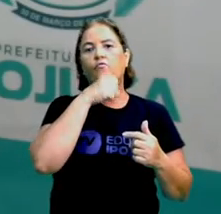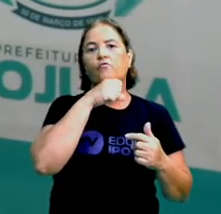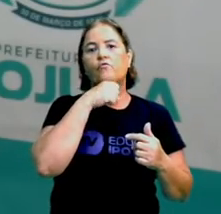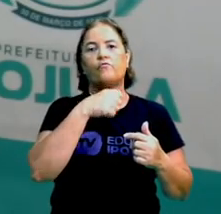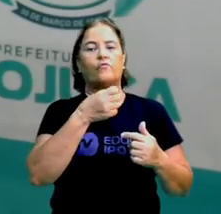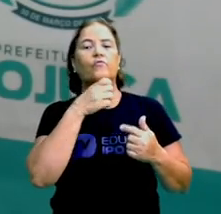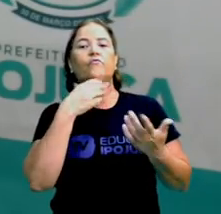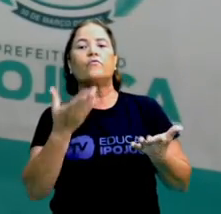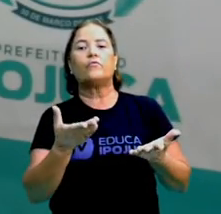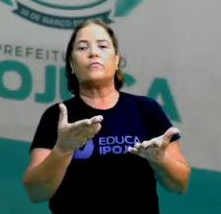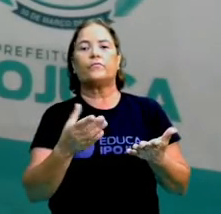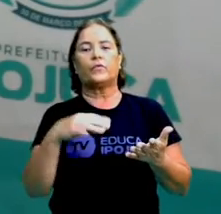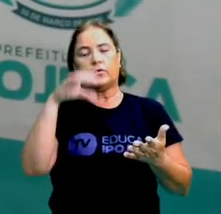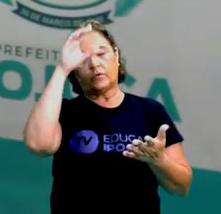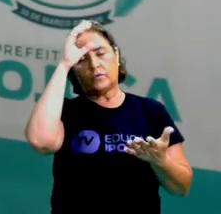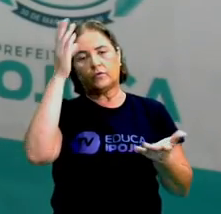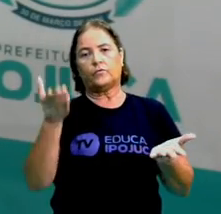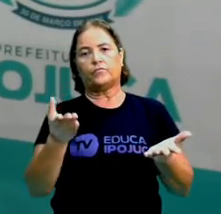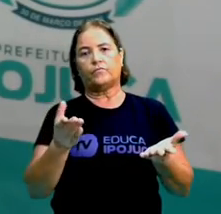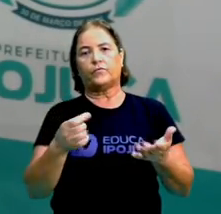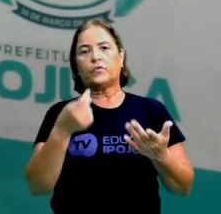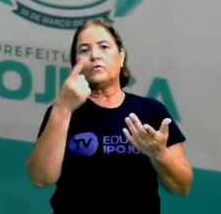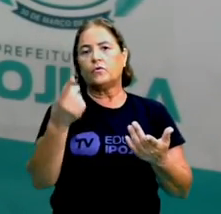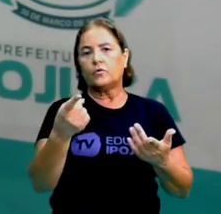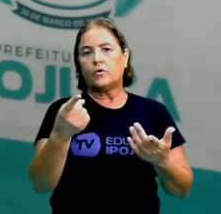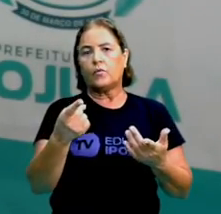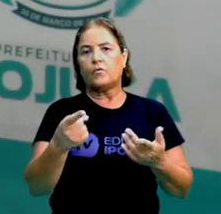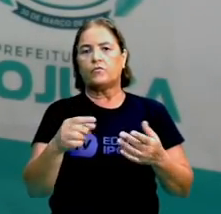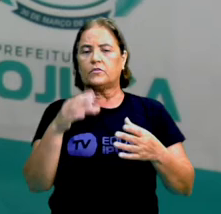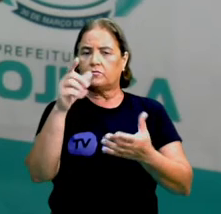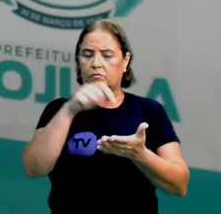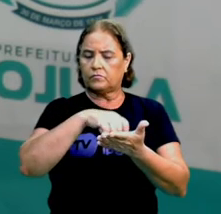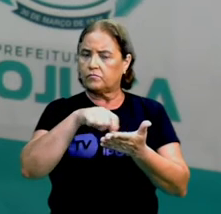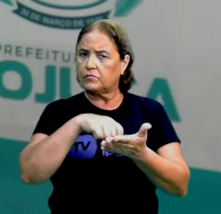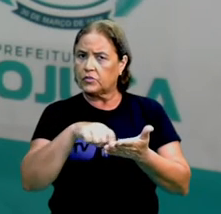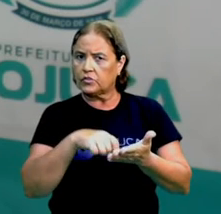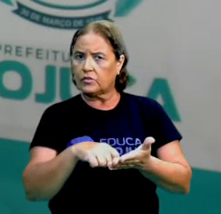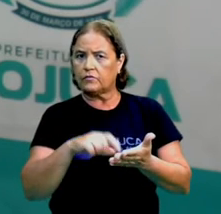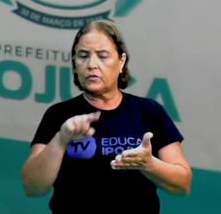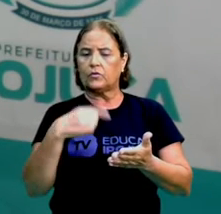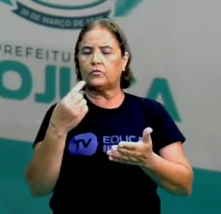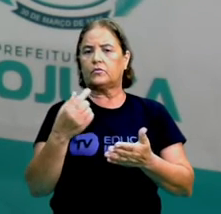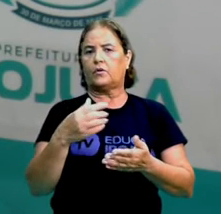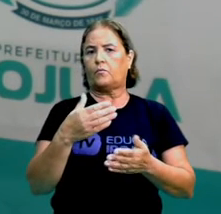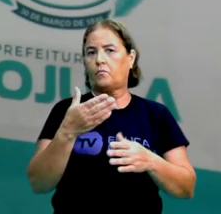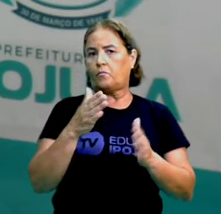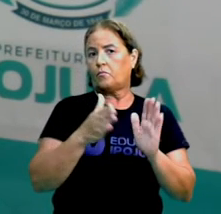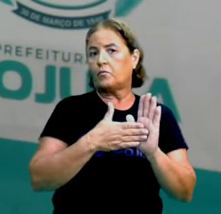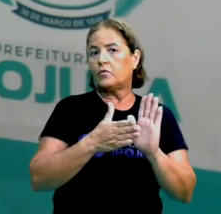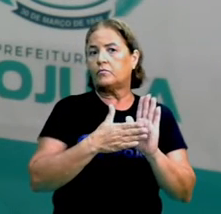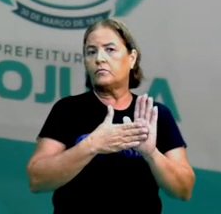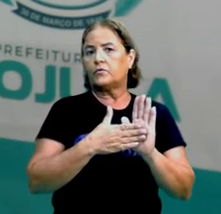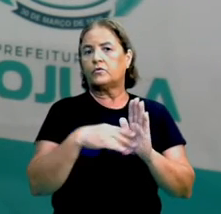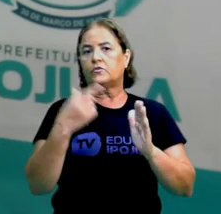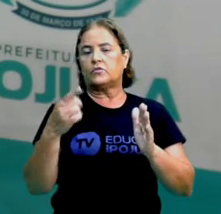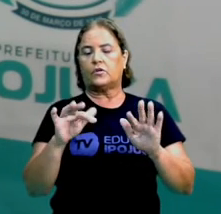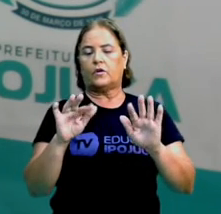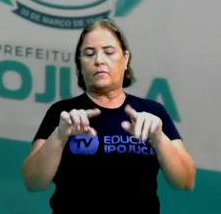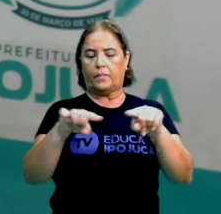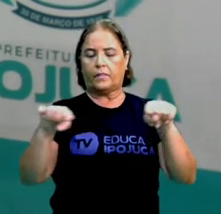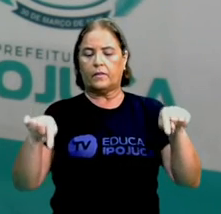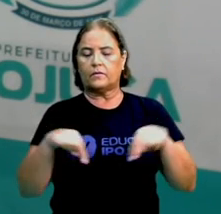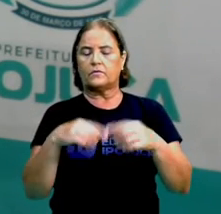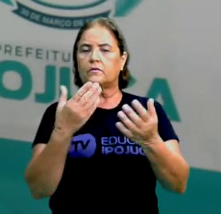Você vai descrever por escrito. E uma outra proposta é, em sala de aula, realize um relato oral junto com